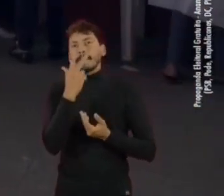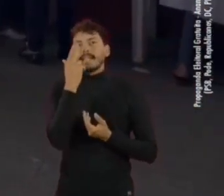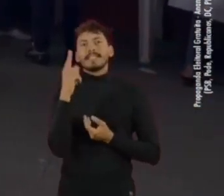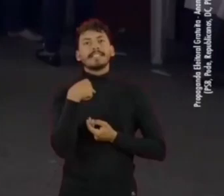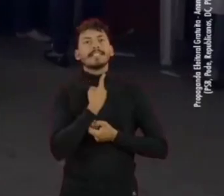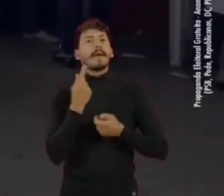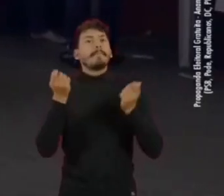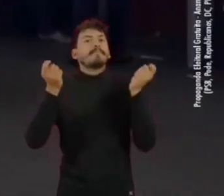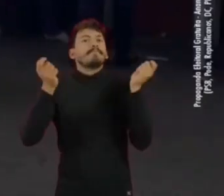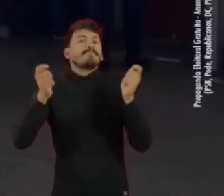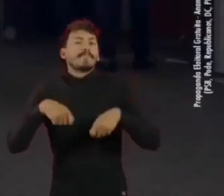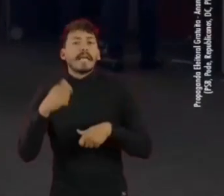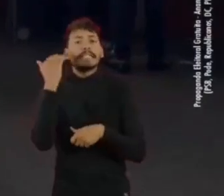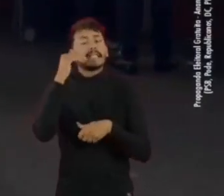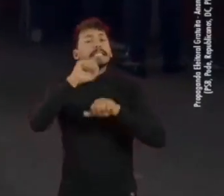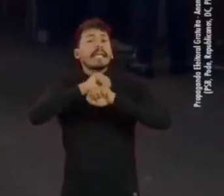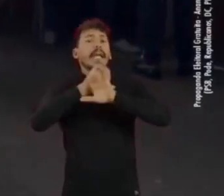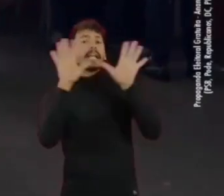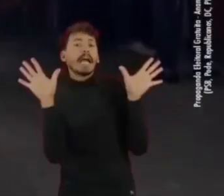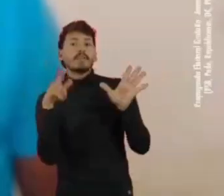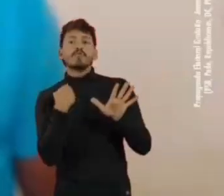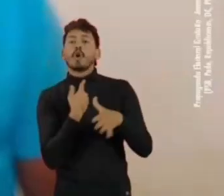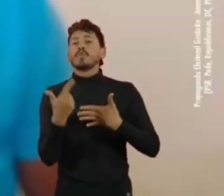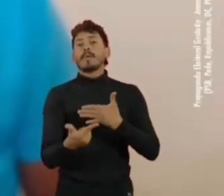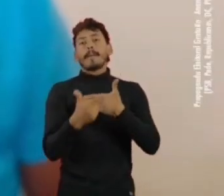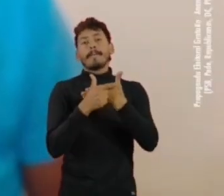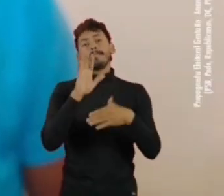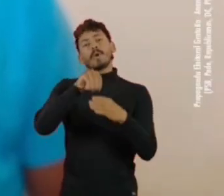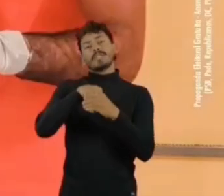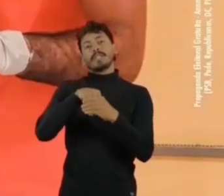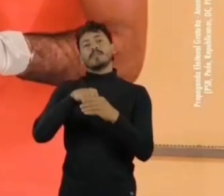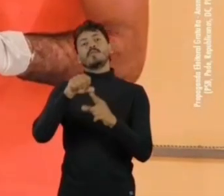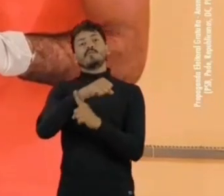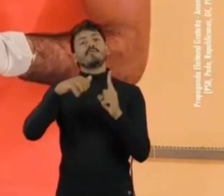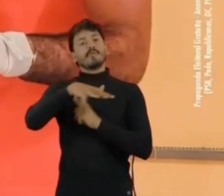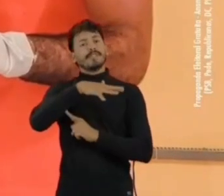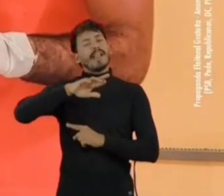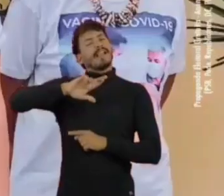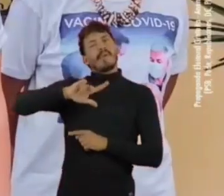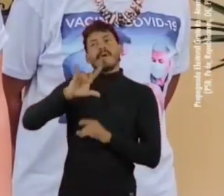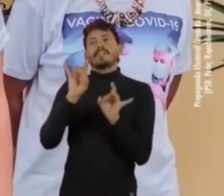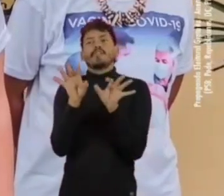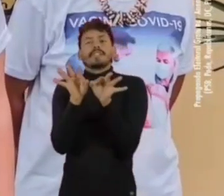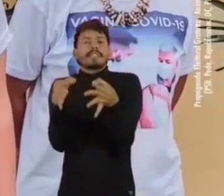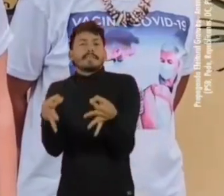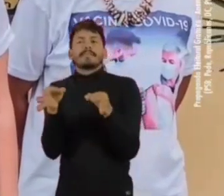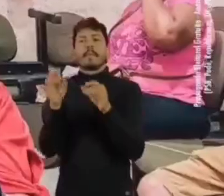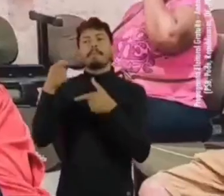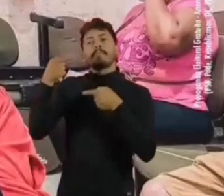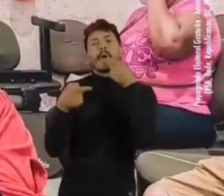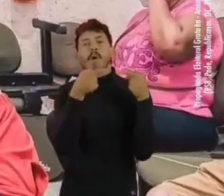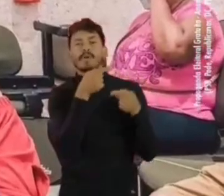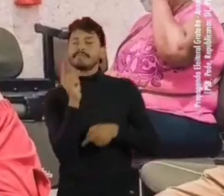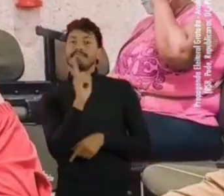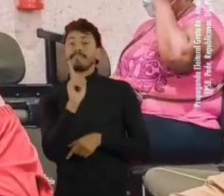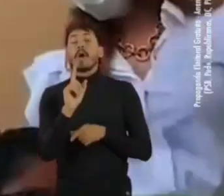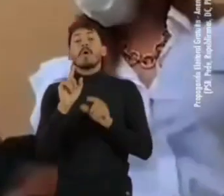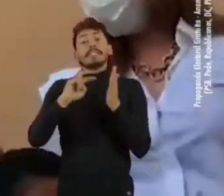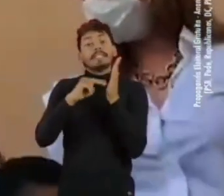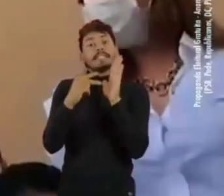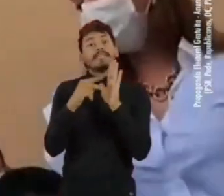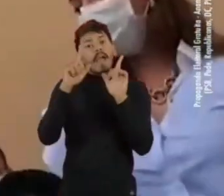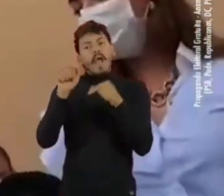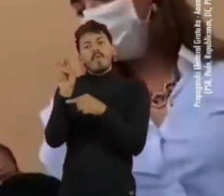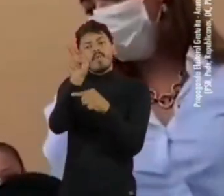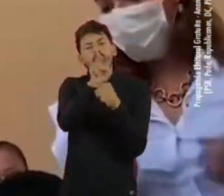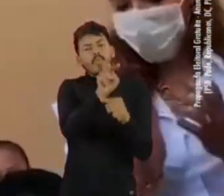de entender o papel que a gente tem na sociedade. Não é um papel político, é um papel de